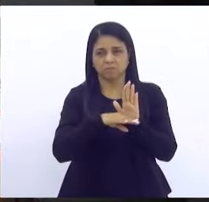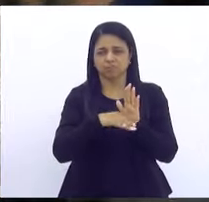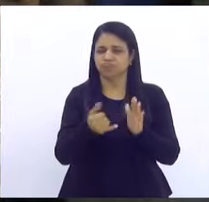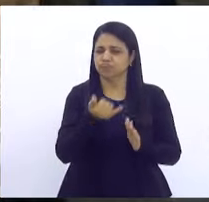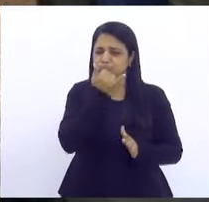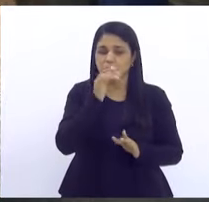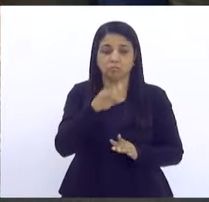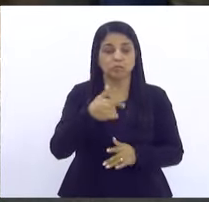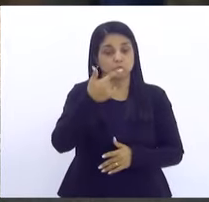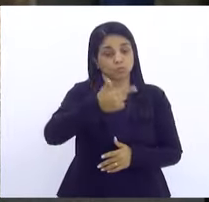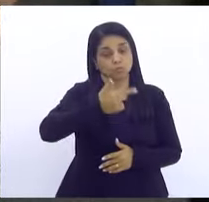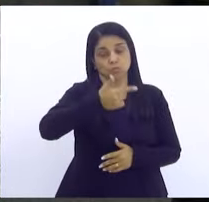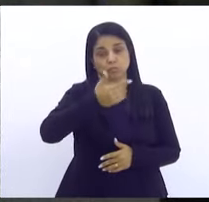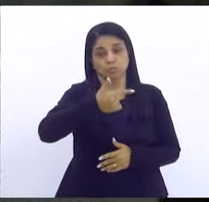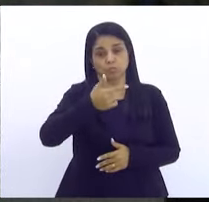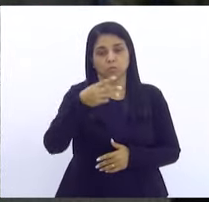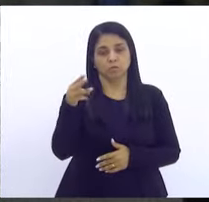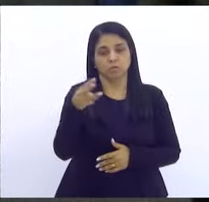perdão, segundo,